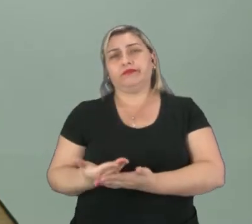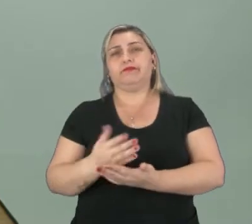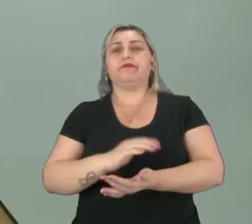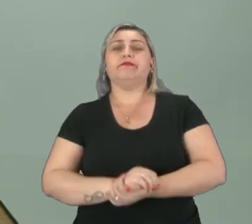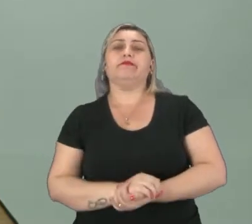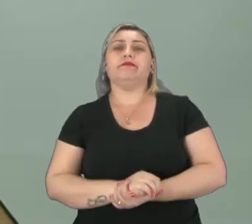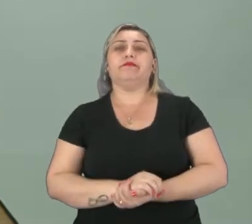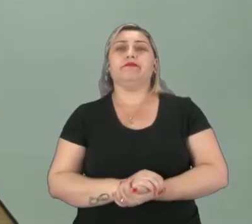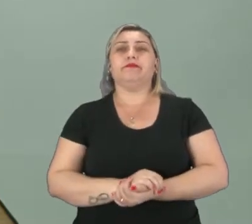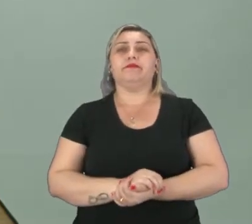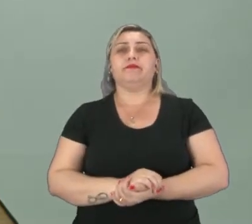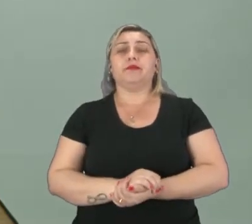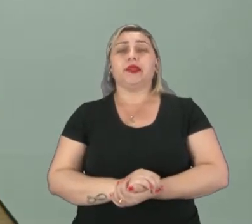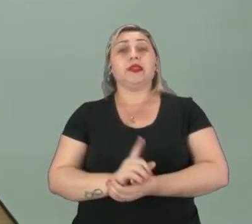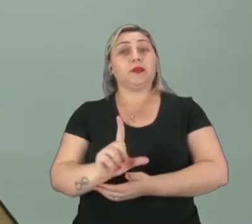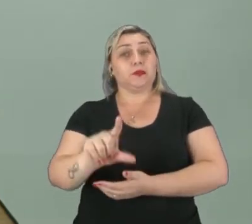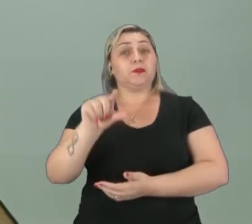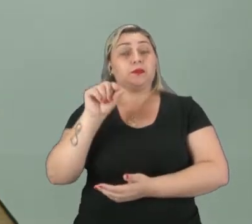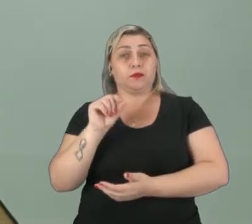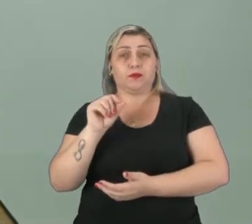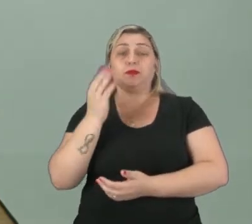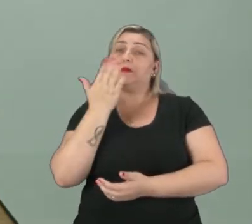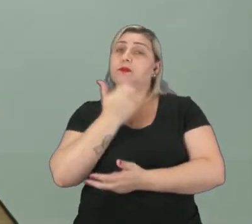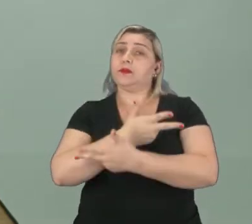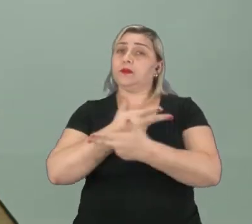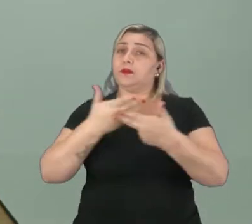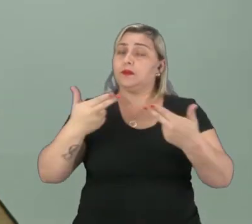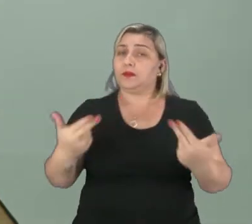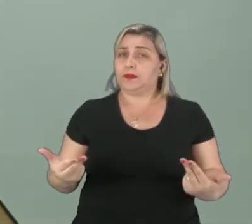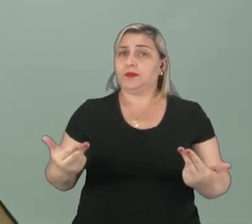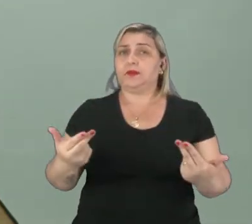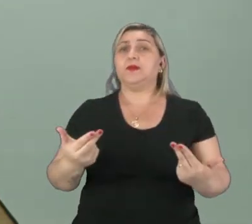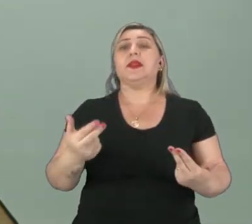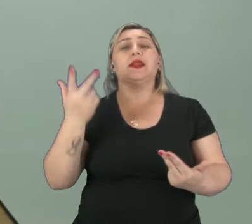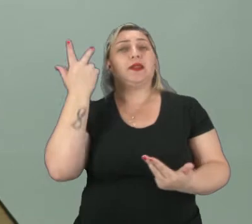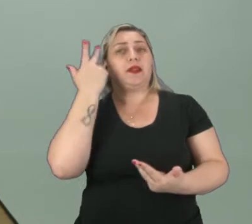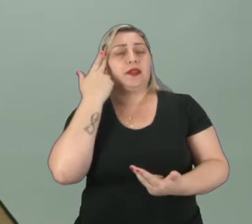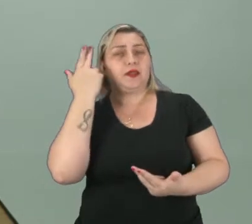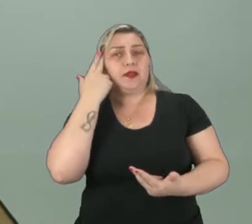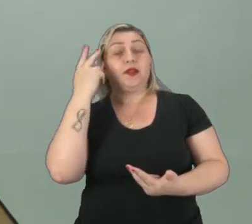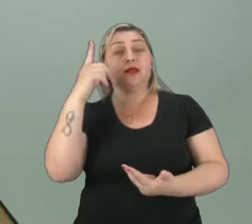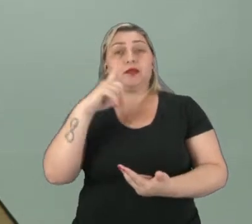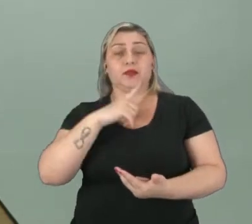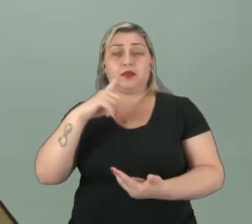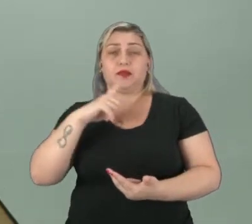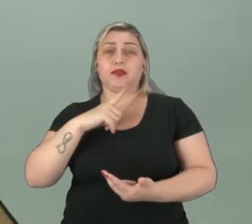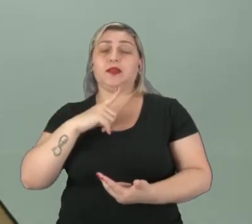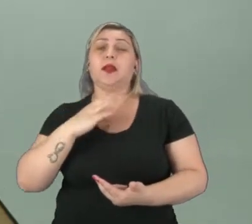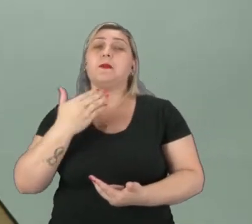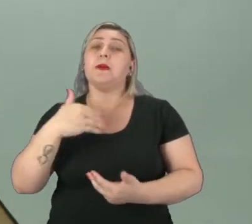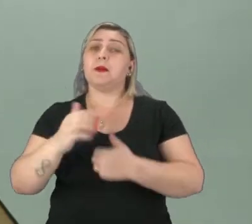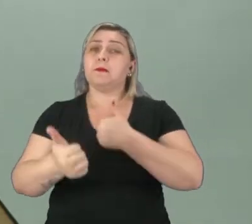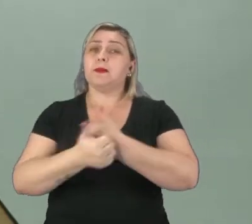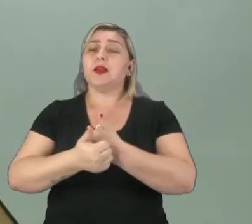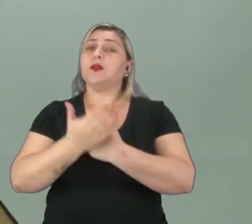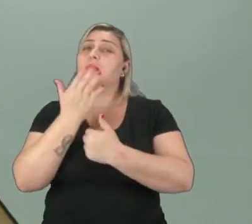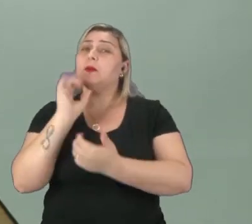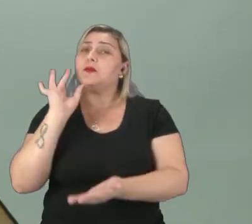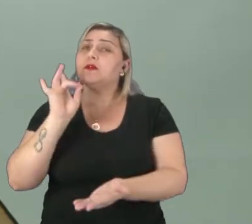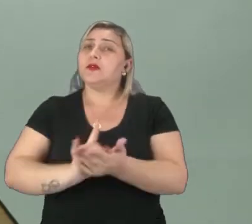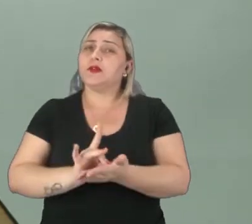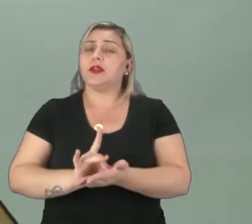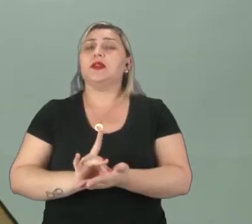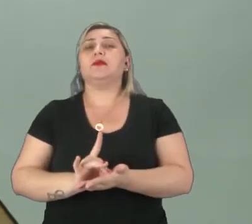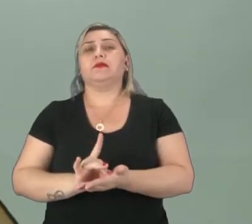Então, quando a gente opta por um alimento mais natural, a gente vai ter mais próximo o sabor real